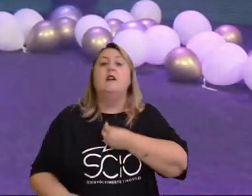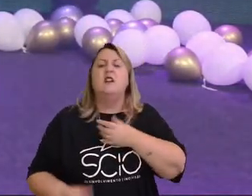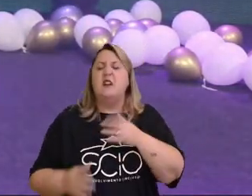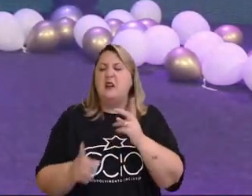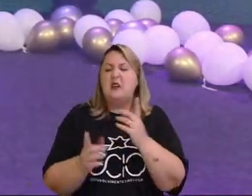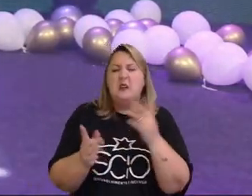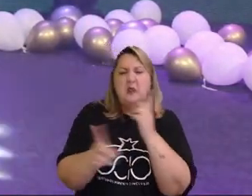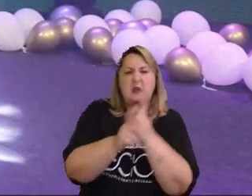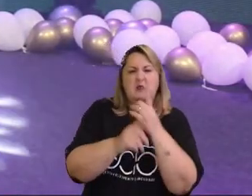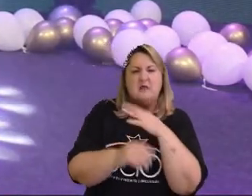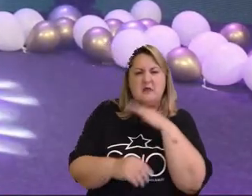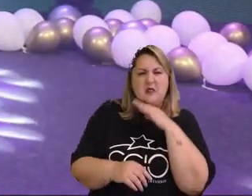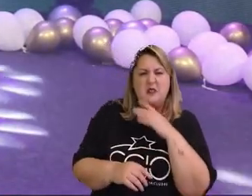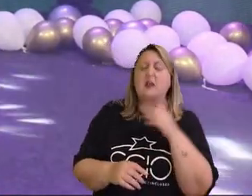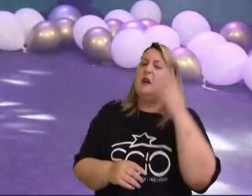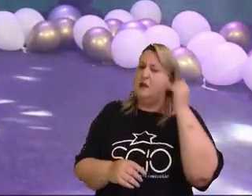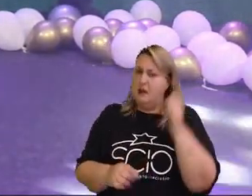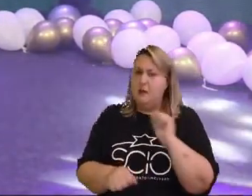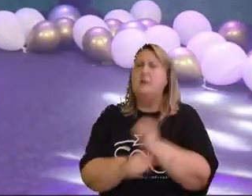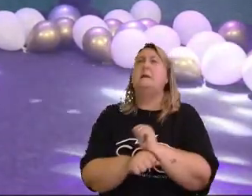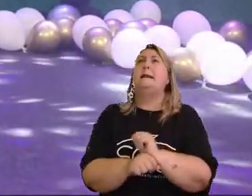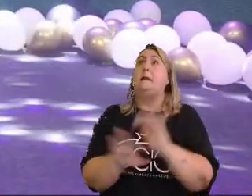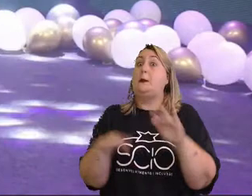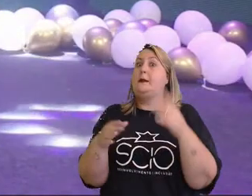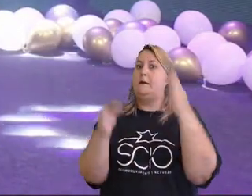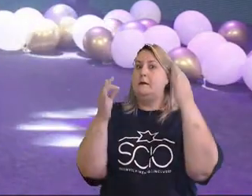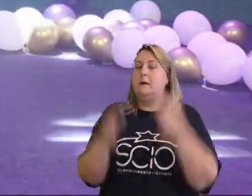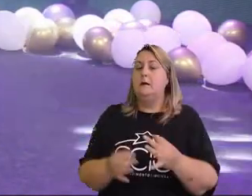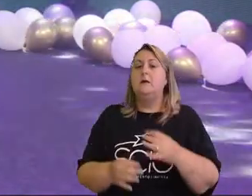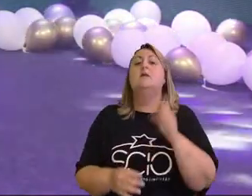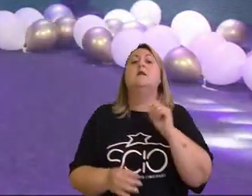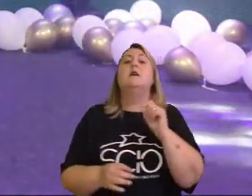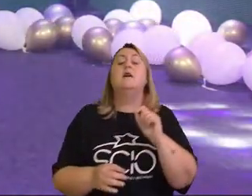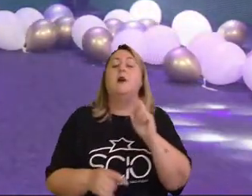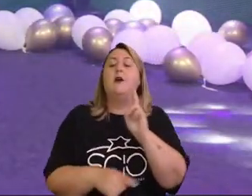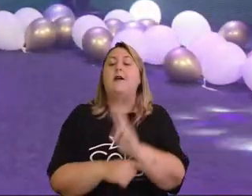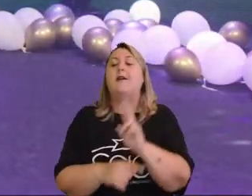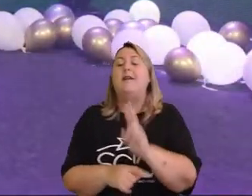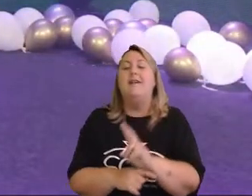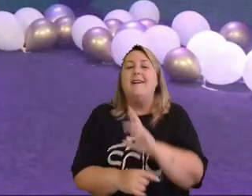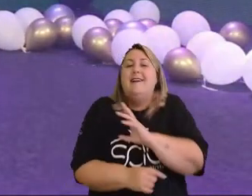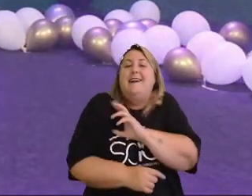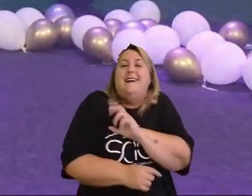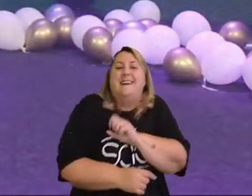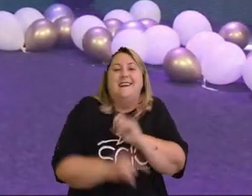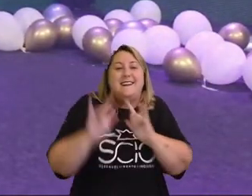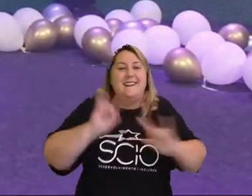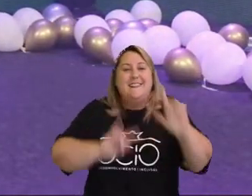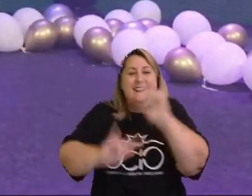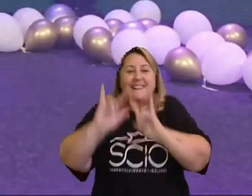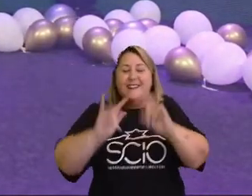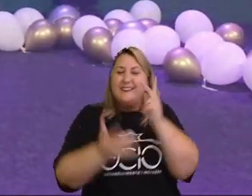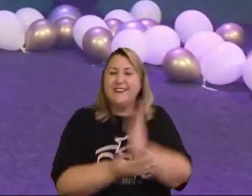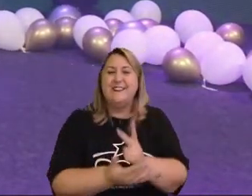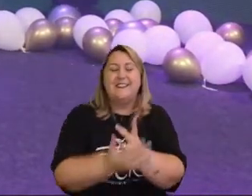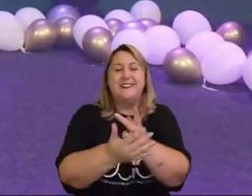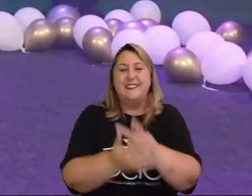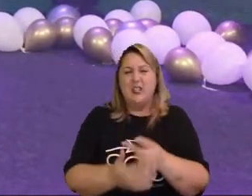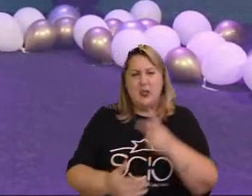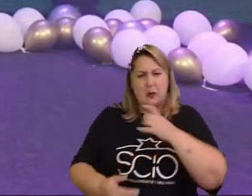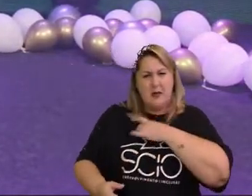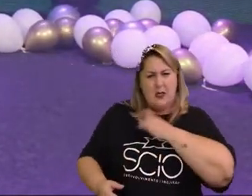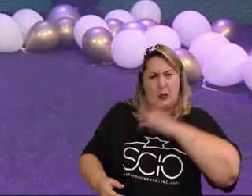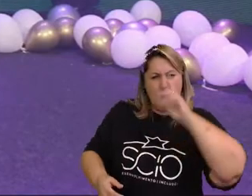encontrar sabor, vai saber esperar a sua hora. Quem cultiva a semente do amor, segue em frente e não se